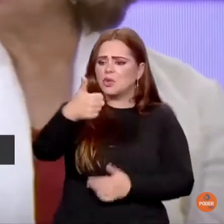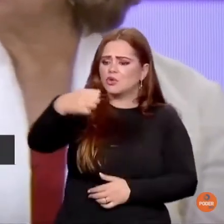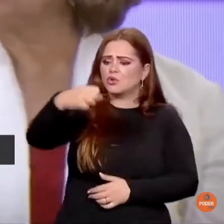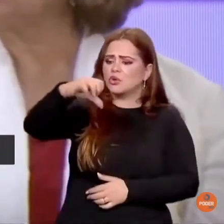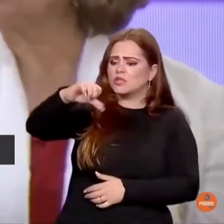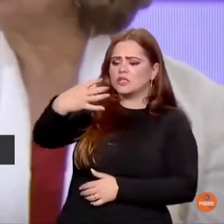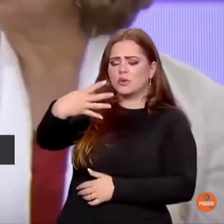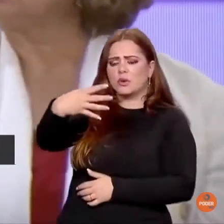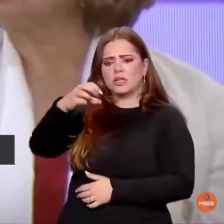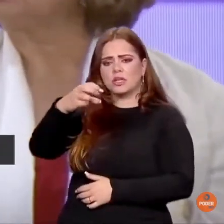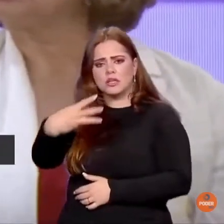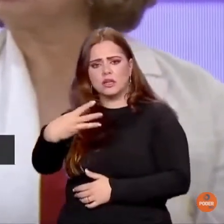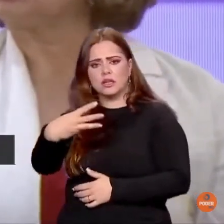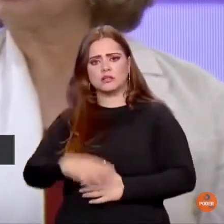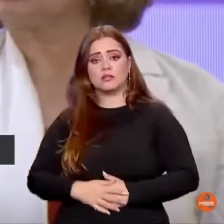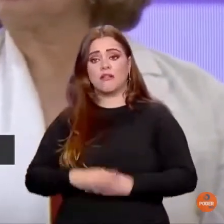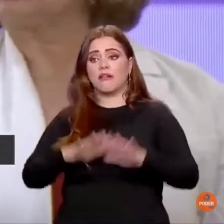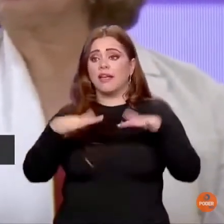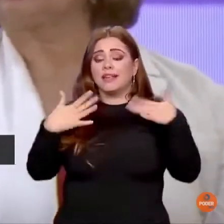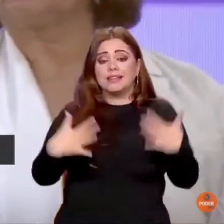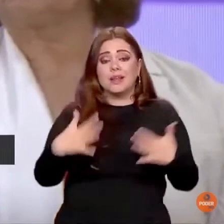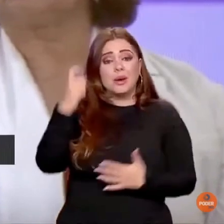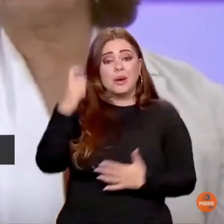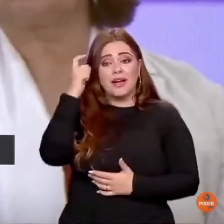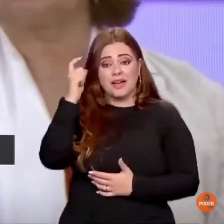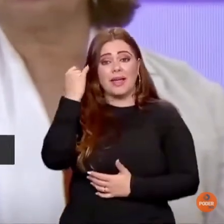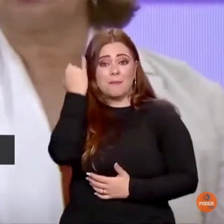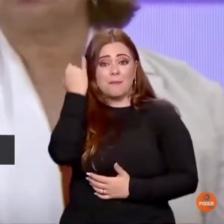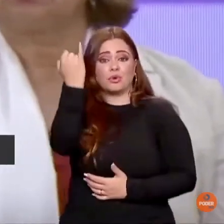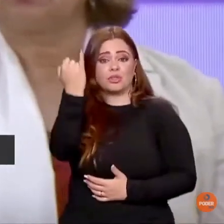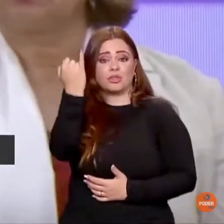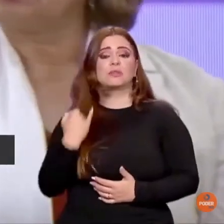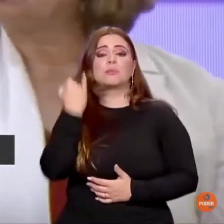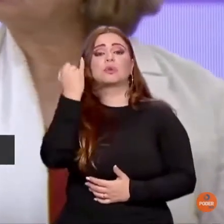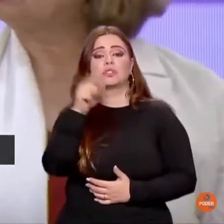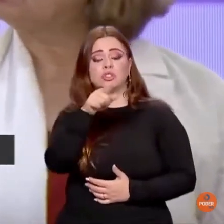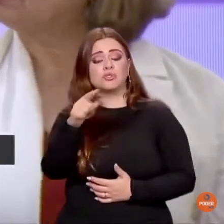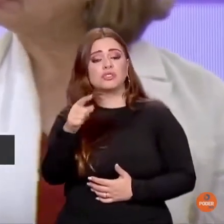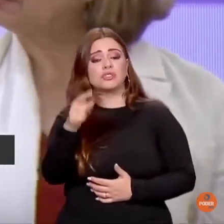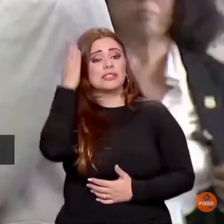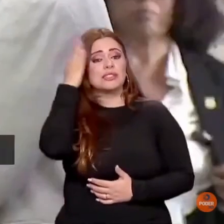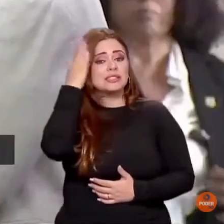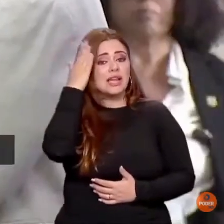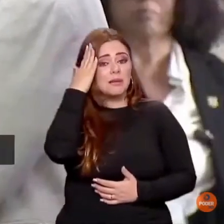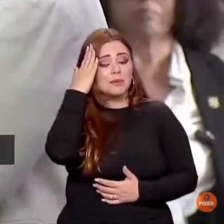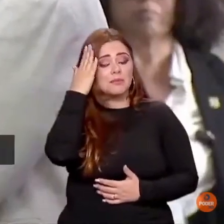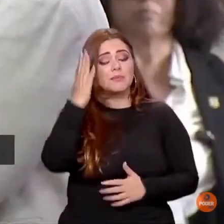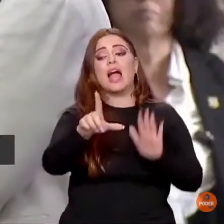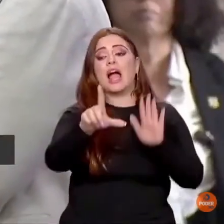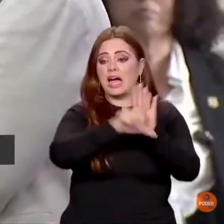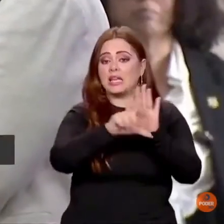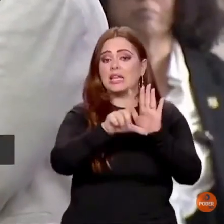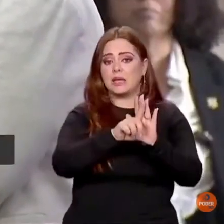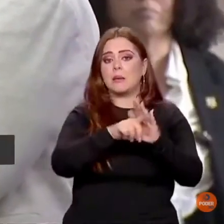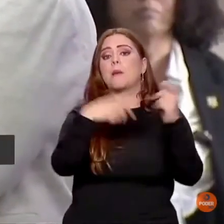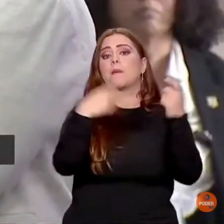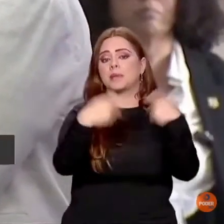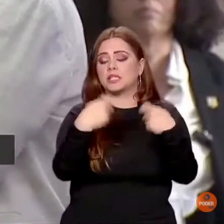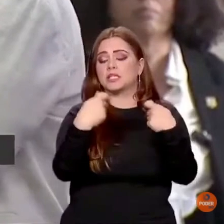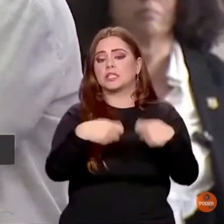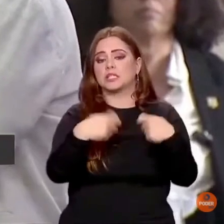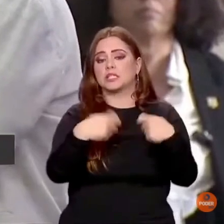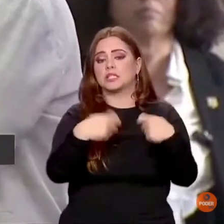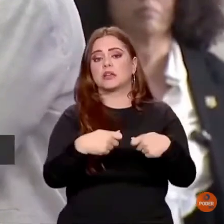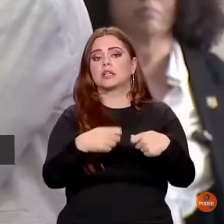1943. Então é importante que vocês saibam que para essa lei ser cumprida, a gente vai ter